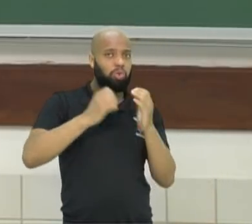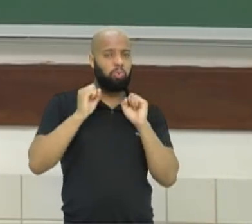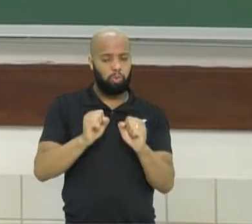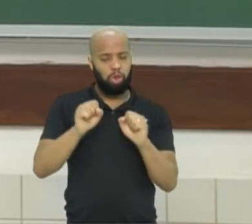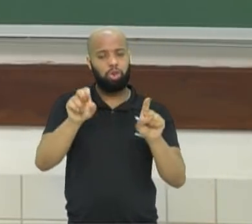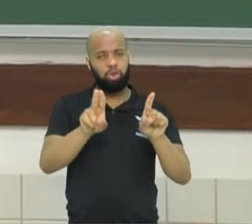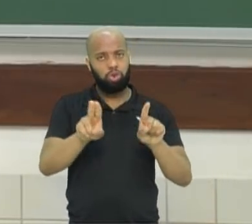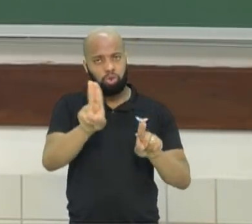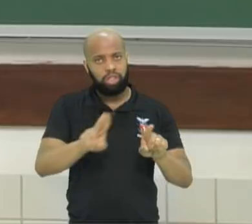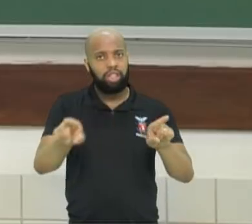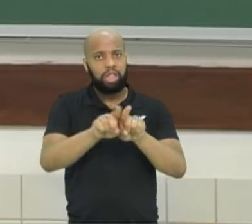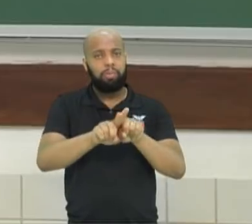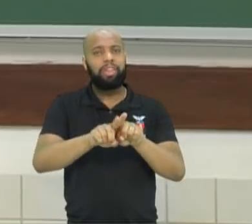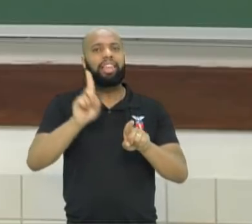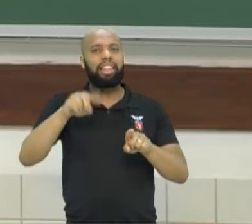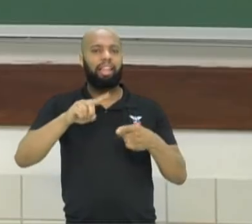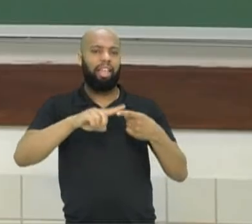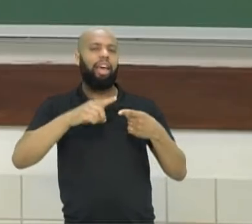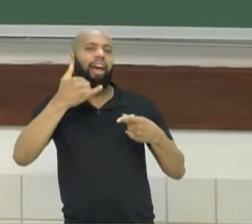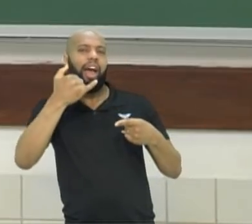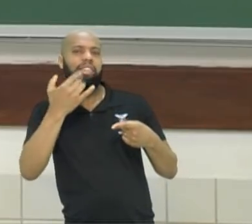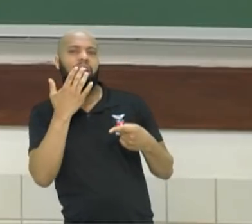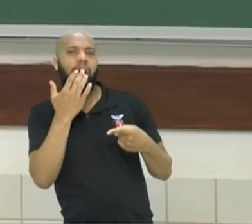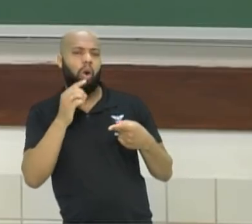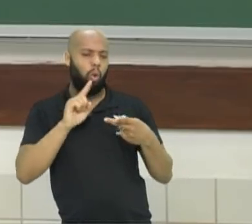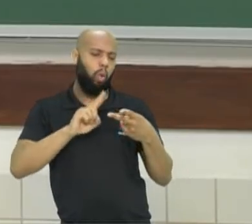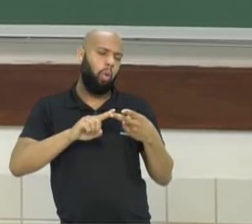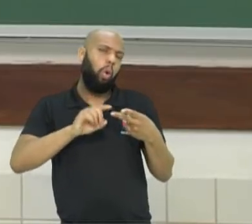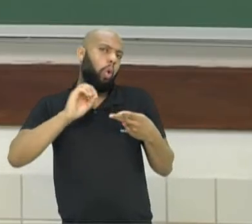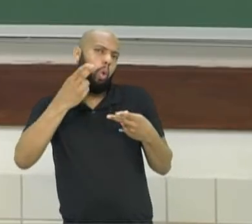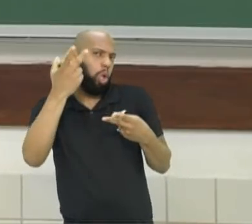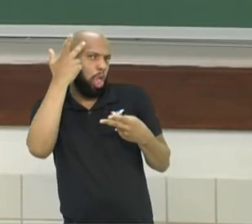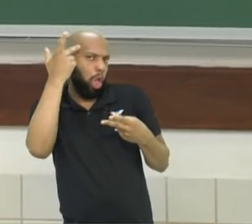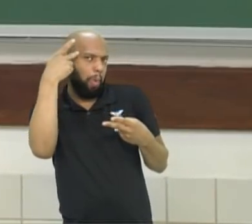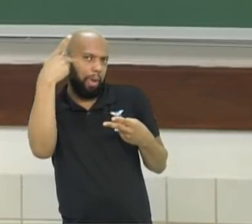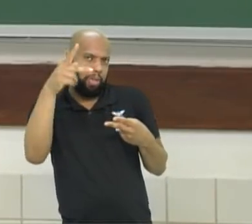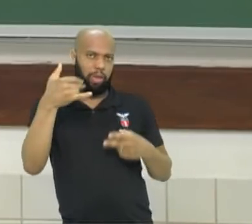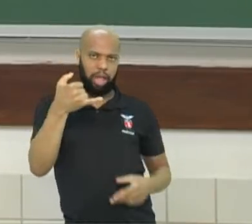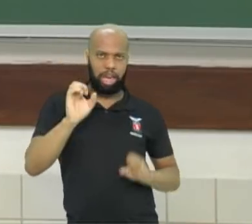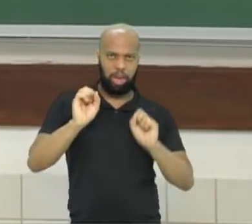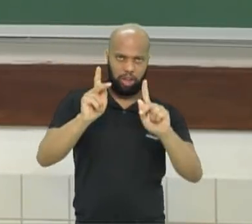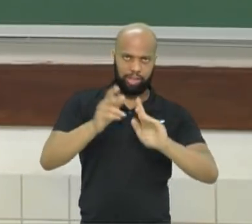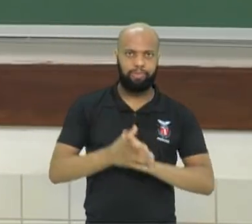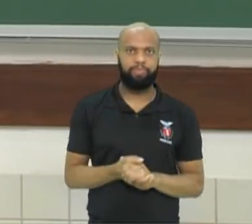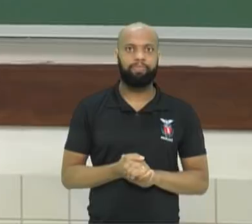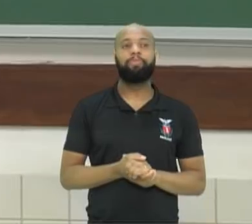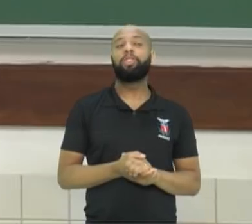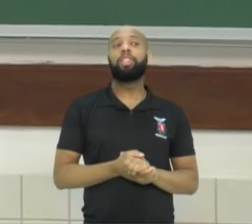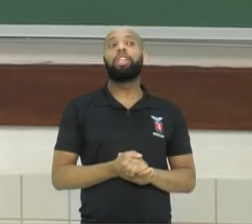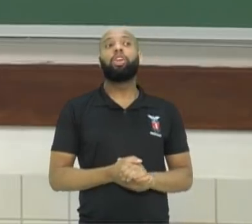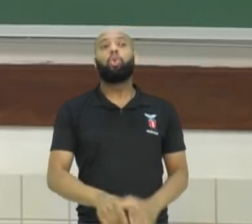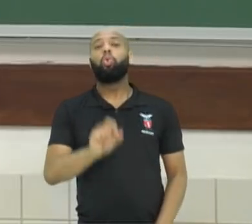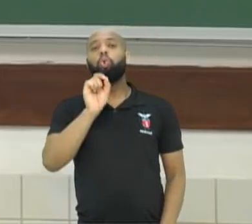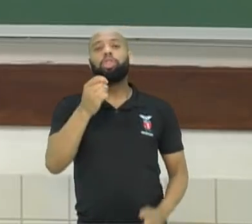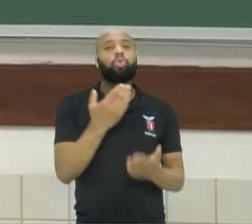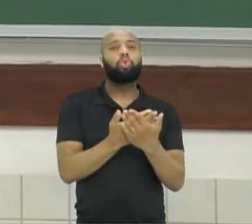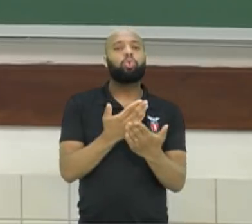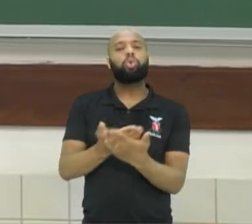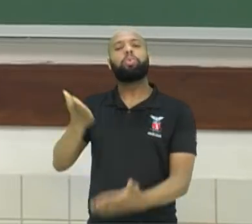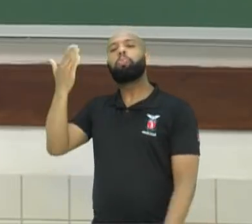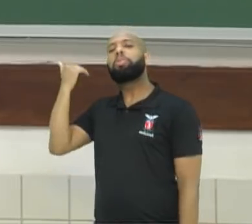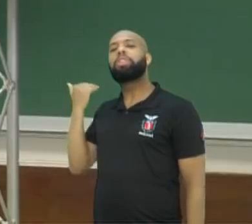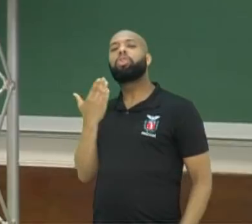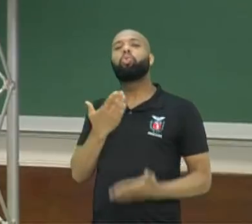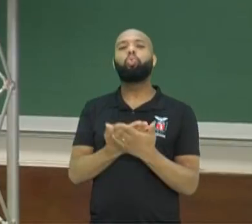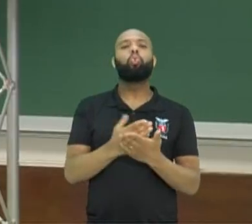caneta colorida para corrigir. Se você não tiver, não tem problema, usa essa mesma que você está usando, ok? O que a gente viu, gente, na aula passada?